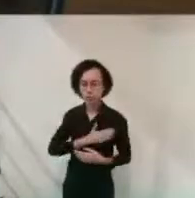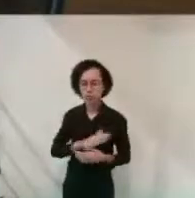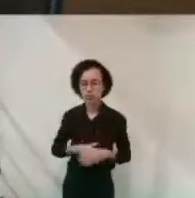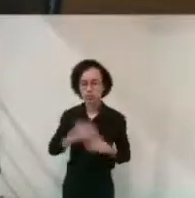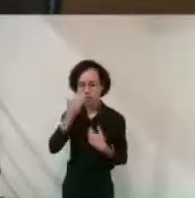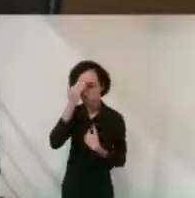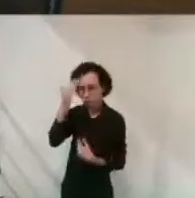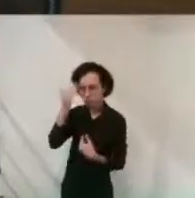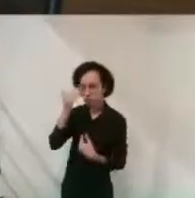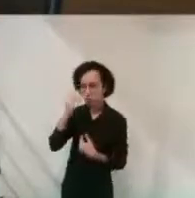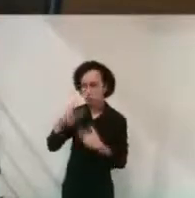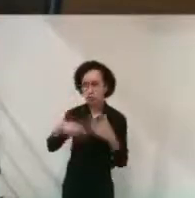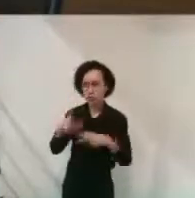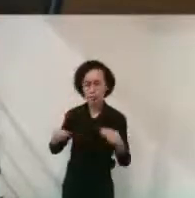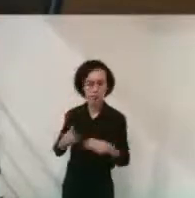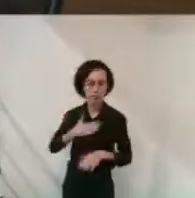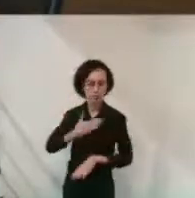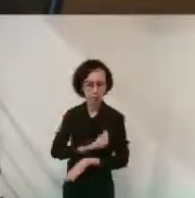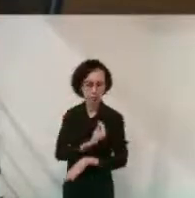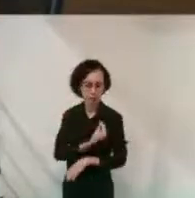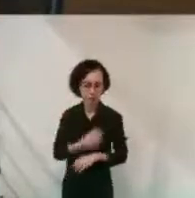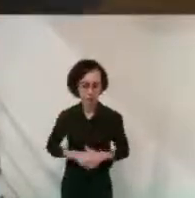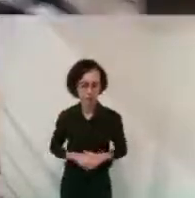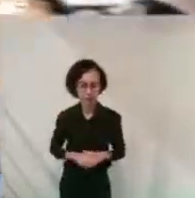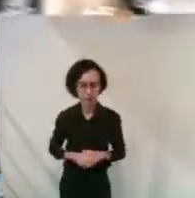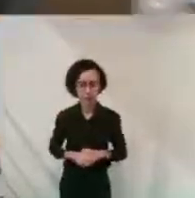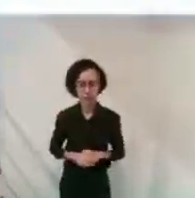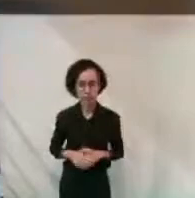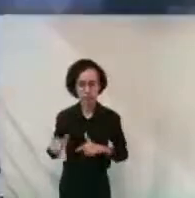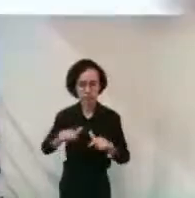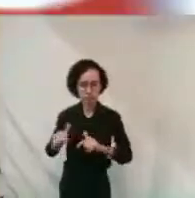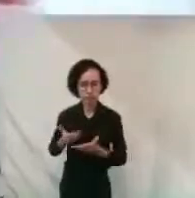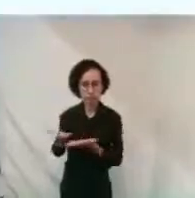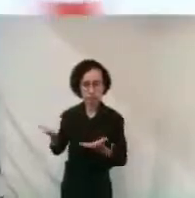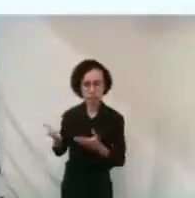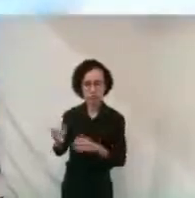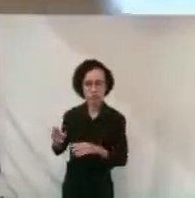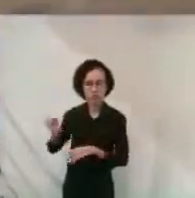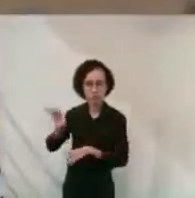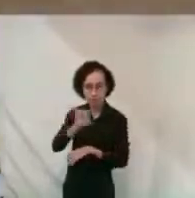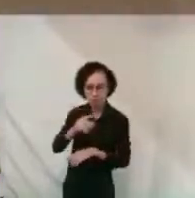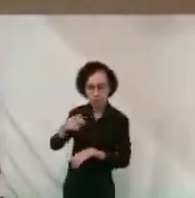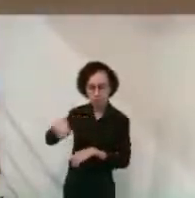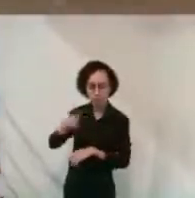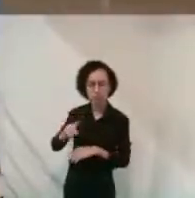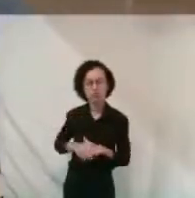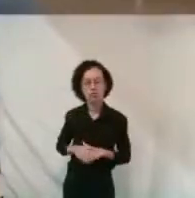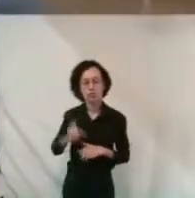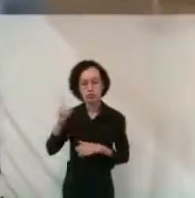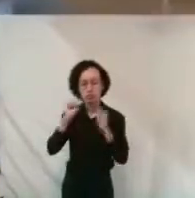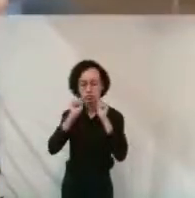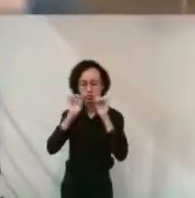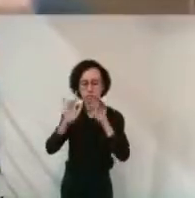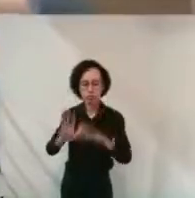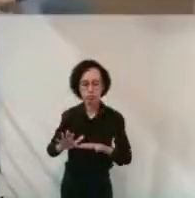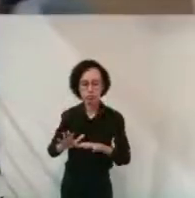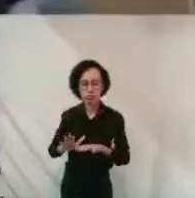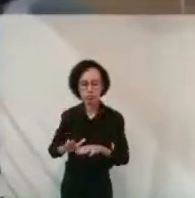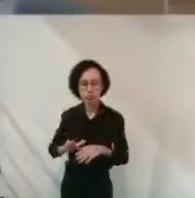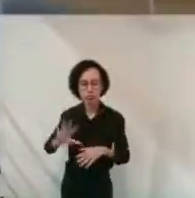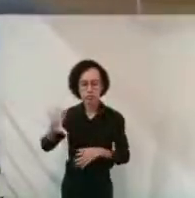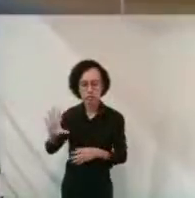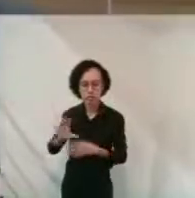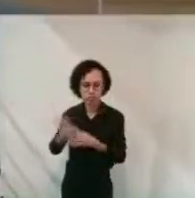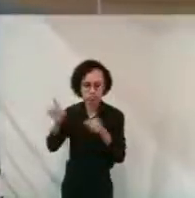presente que eu recebi em 2021 foi trabalhar com cada um de vocês. Então, que Deus os abençoe. E eu quero